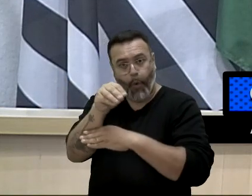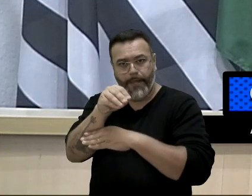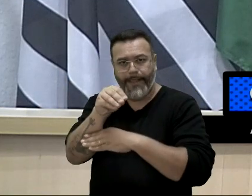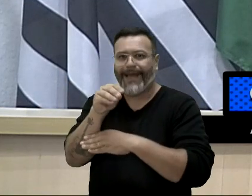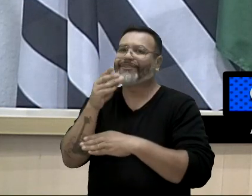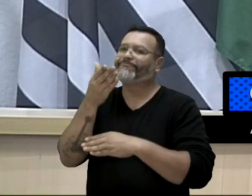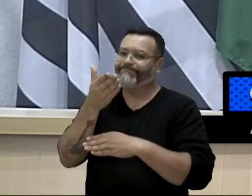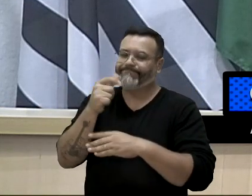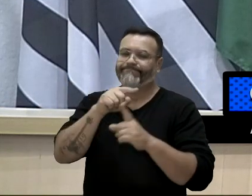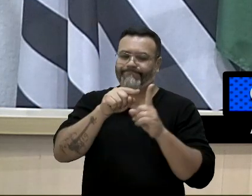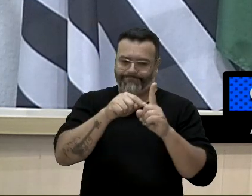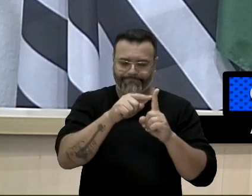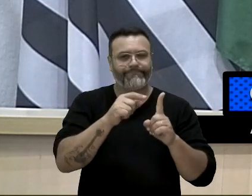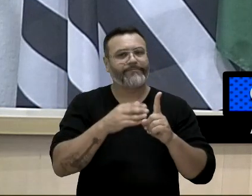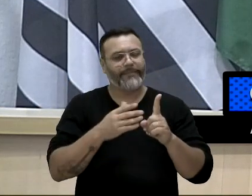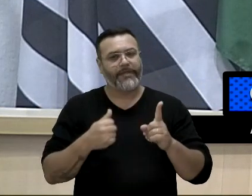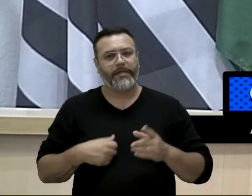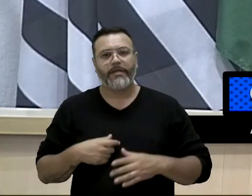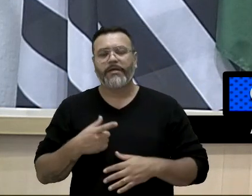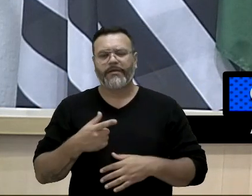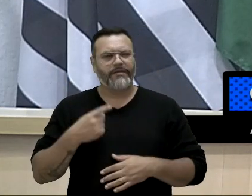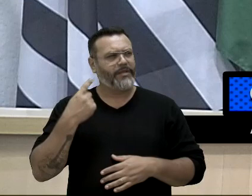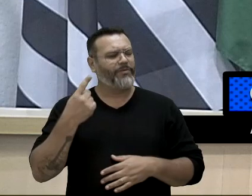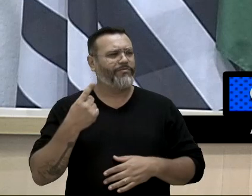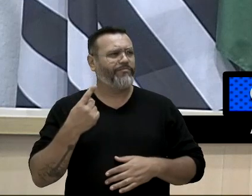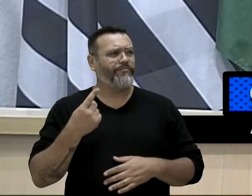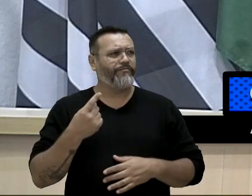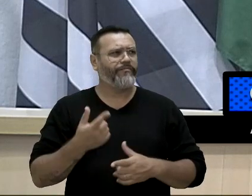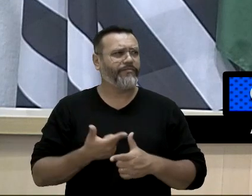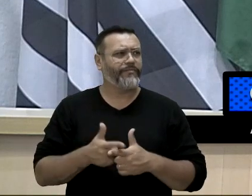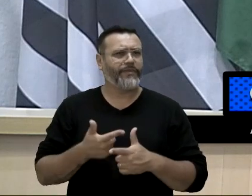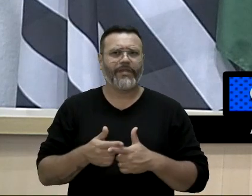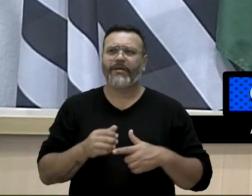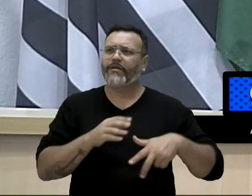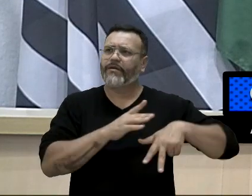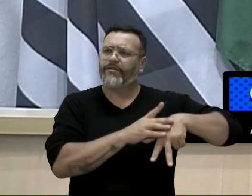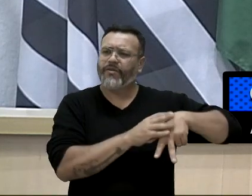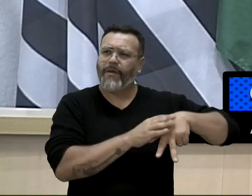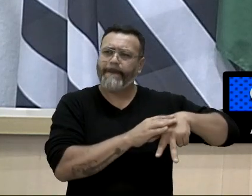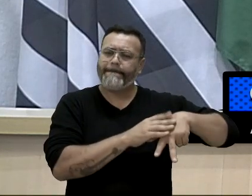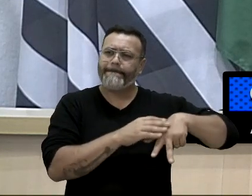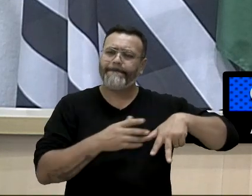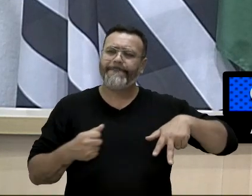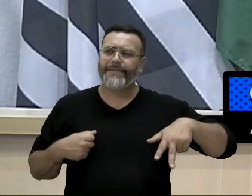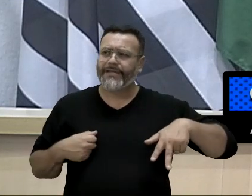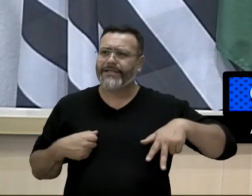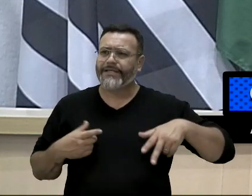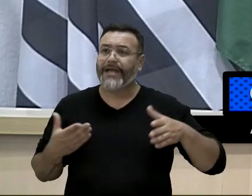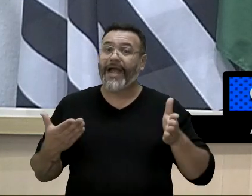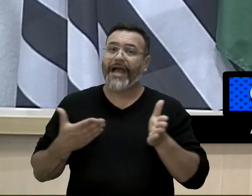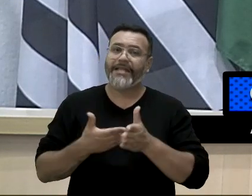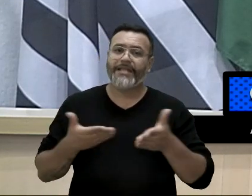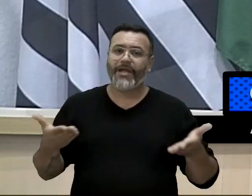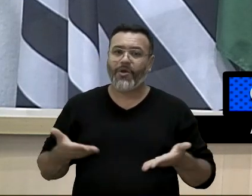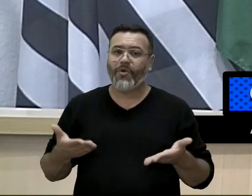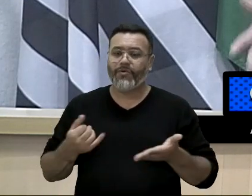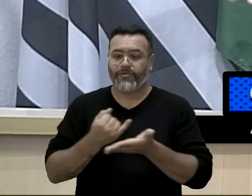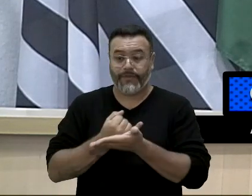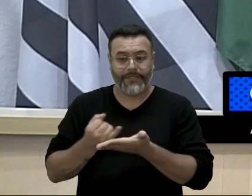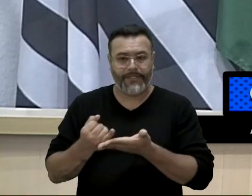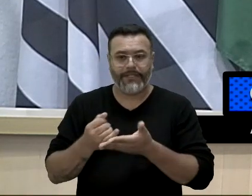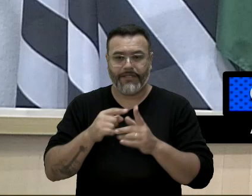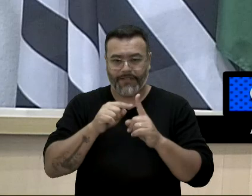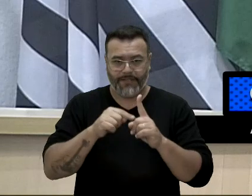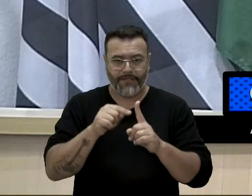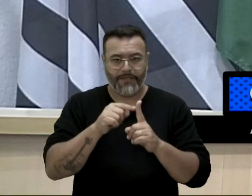caso que a paciente está internada desde o quase início da gestação até hoje internada, né? E esse é